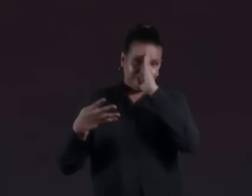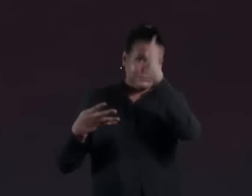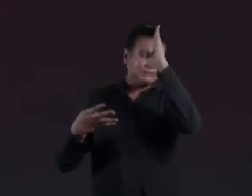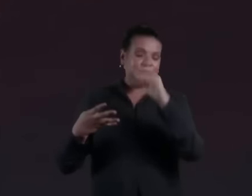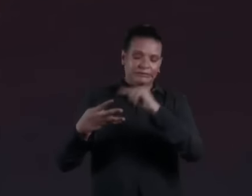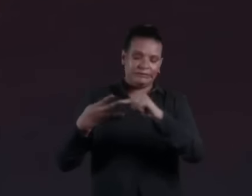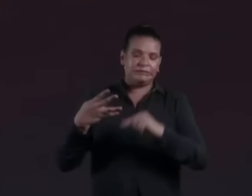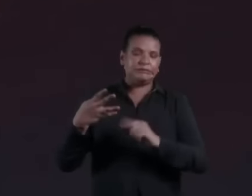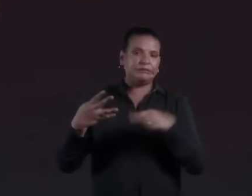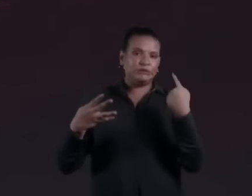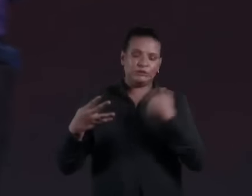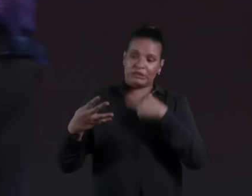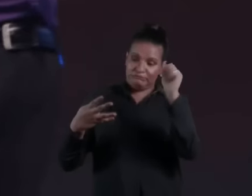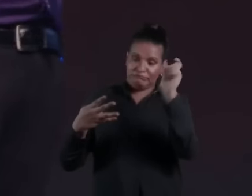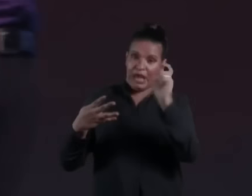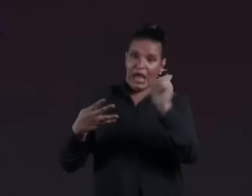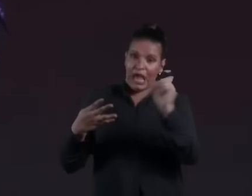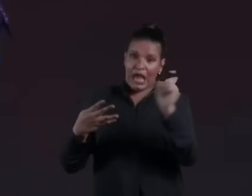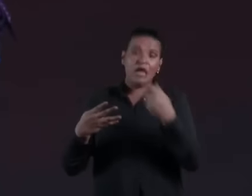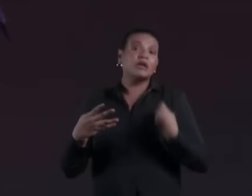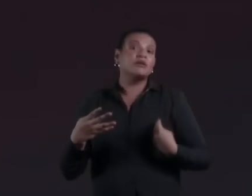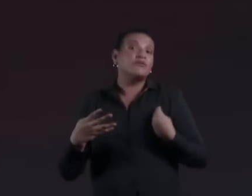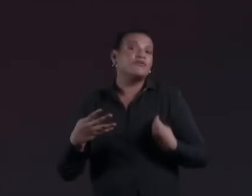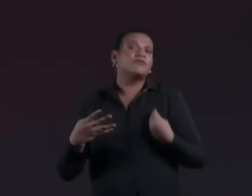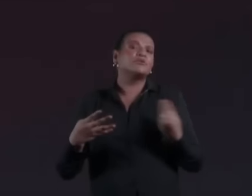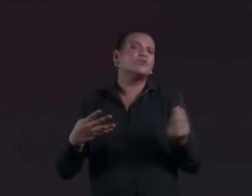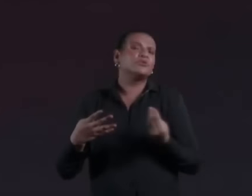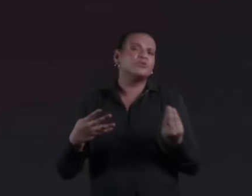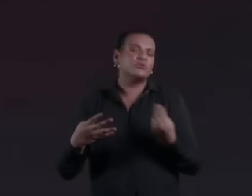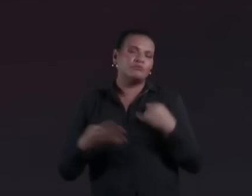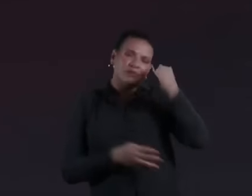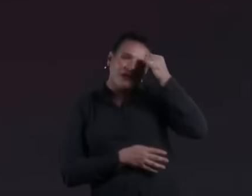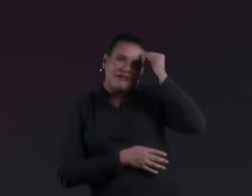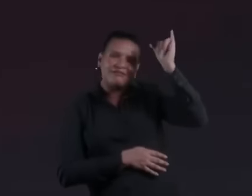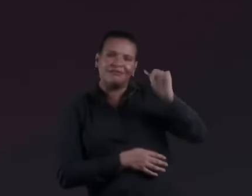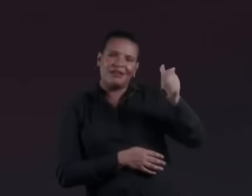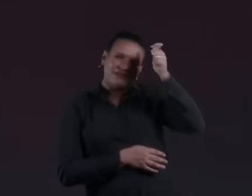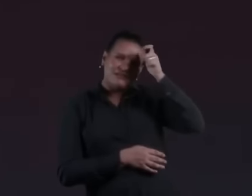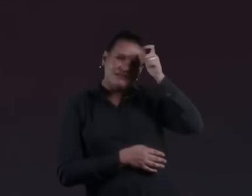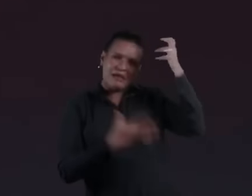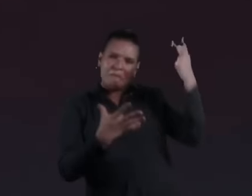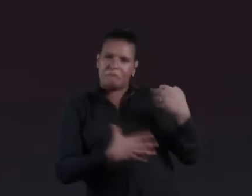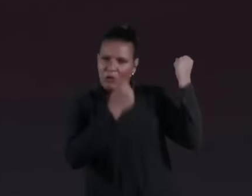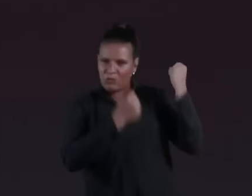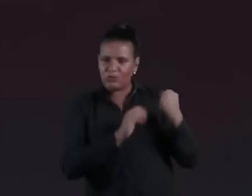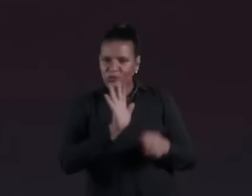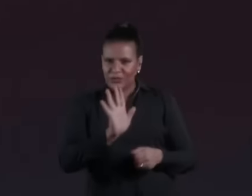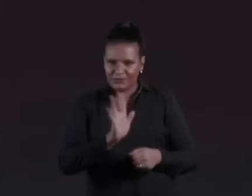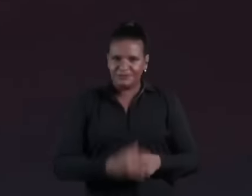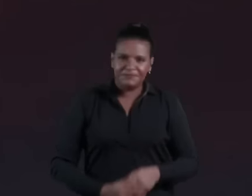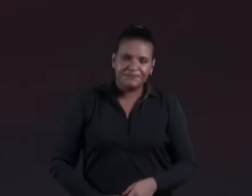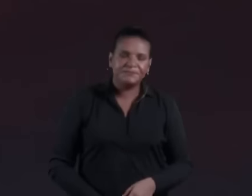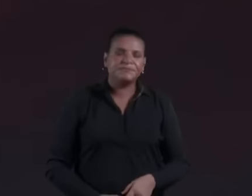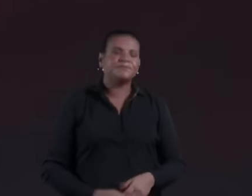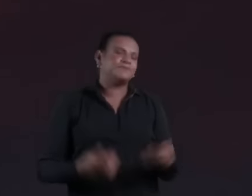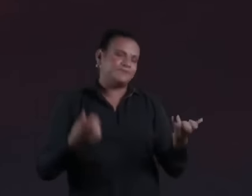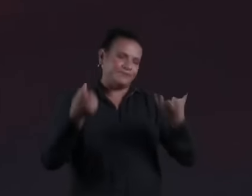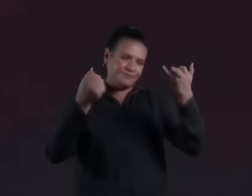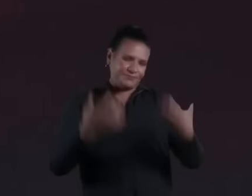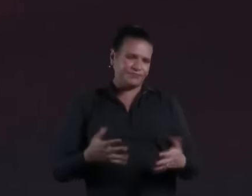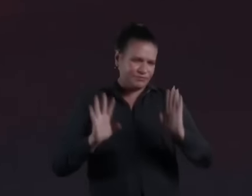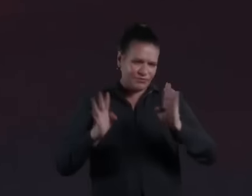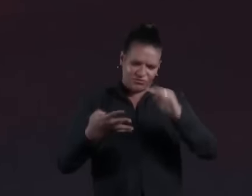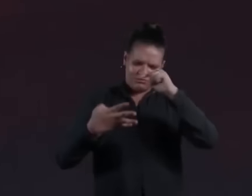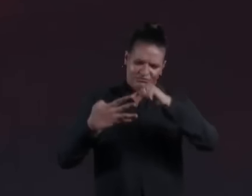urgência para que nós não sejamos pegos nas armadilhas do nosso tempo eu vou direto